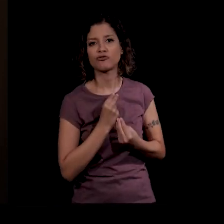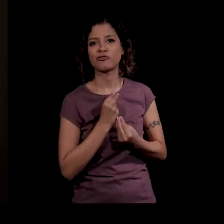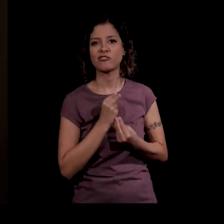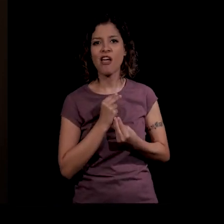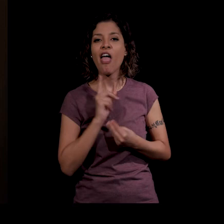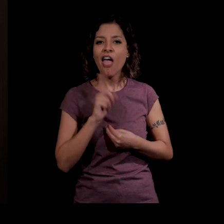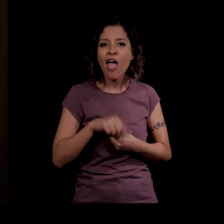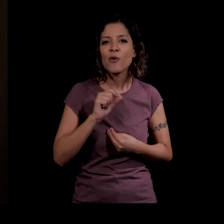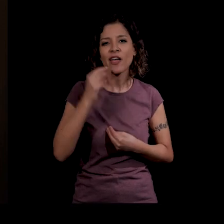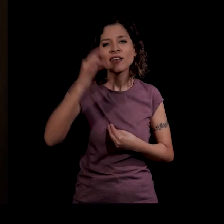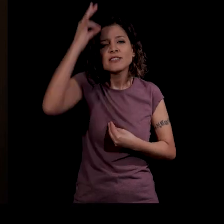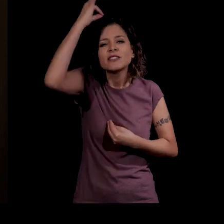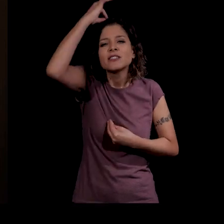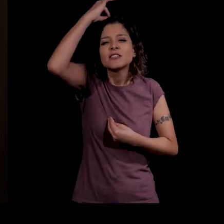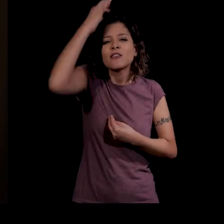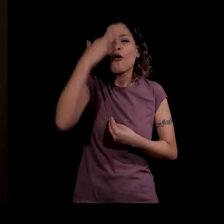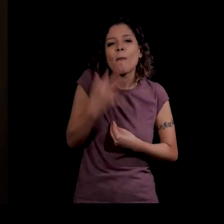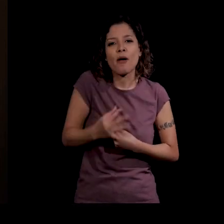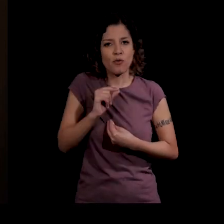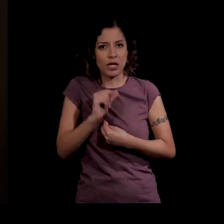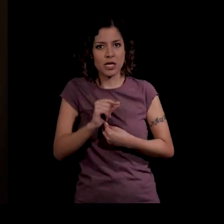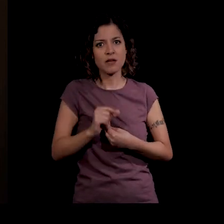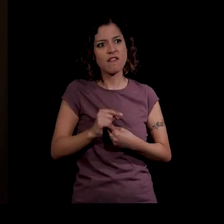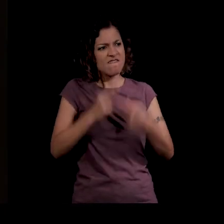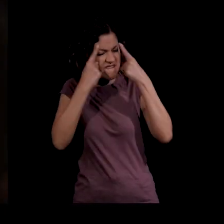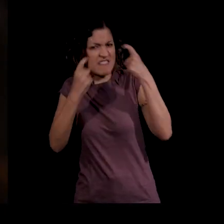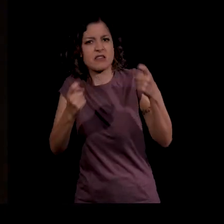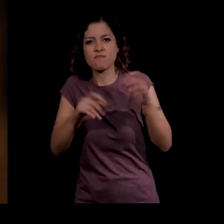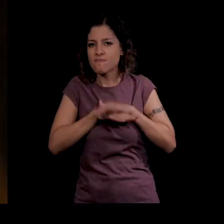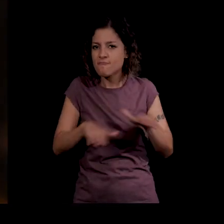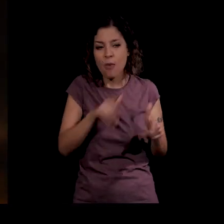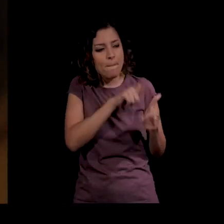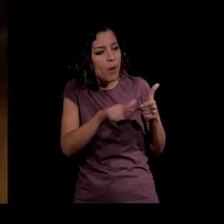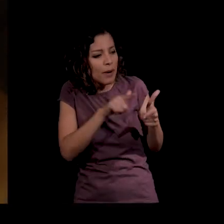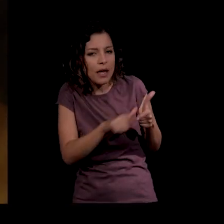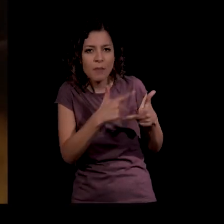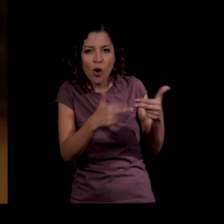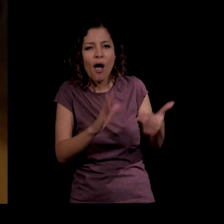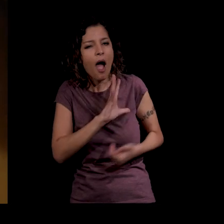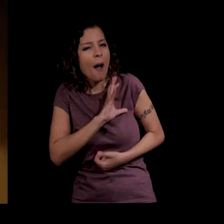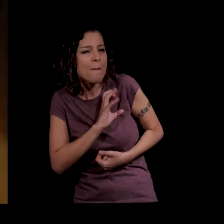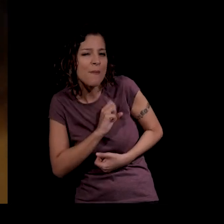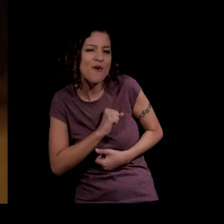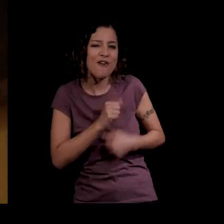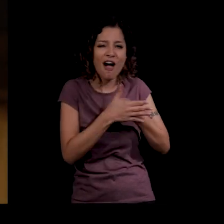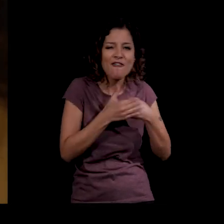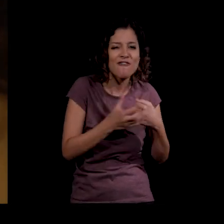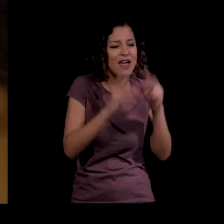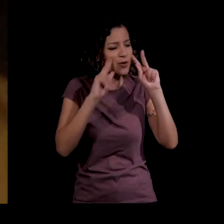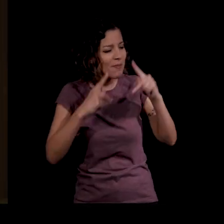é essa elaboração do espírito para a gente sair dessa ignorância, tratar os problemas todos com amor, com afeto,